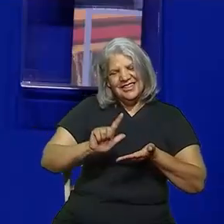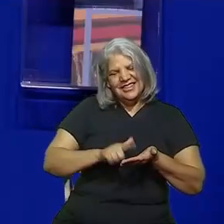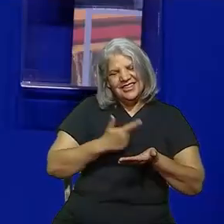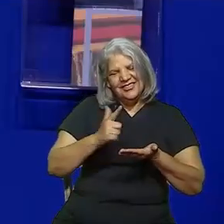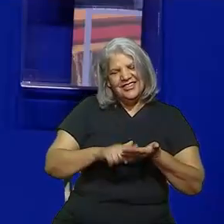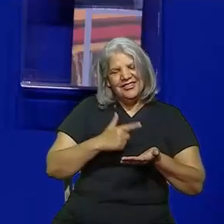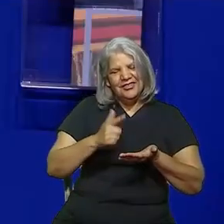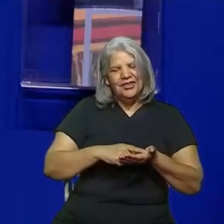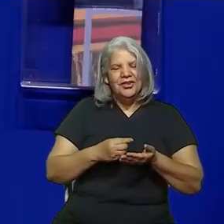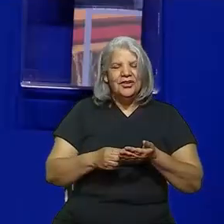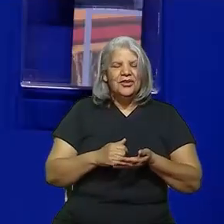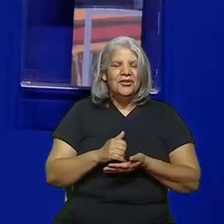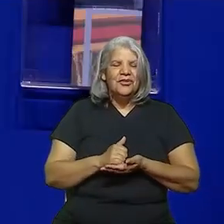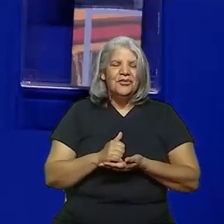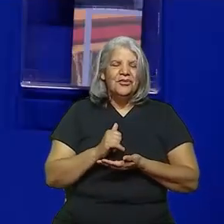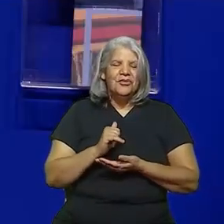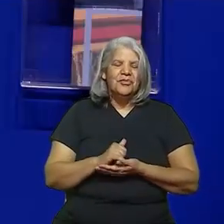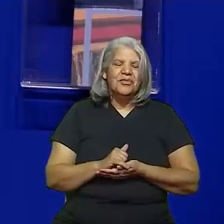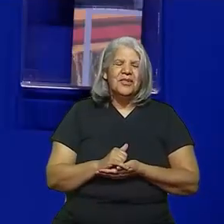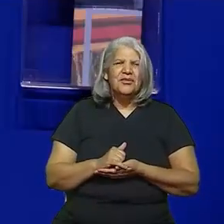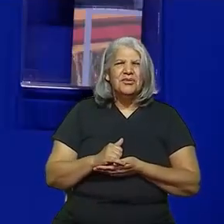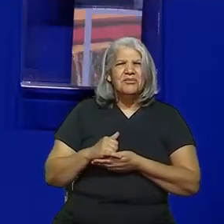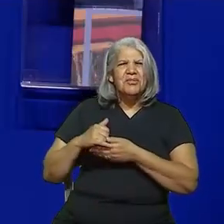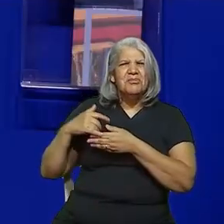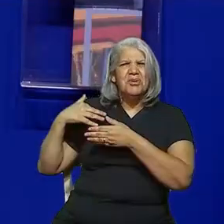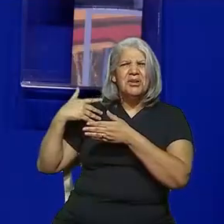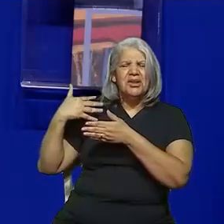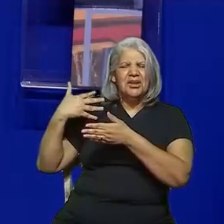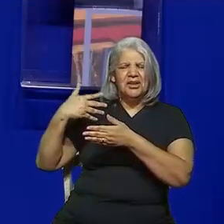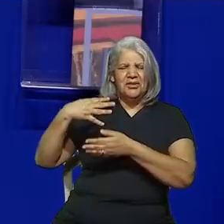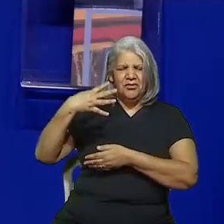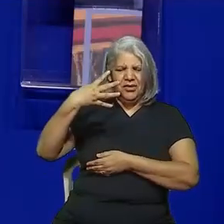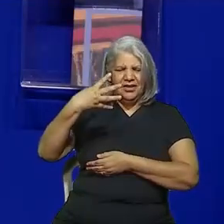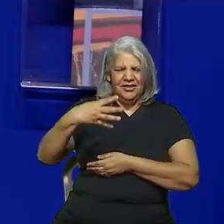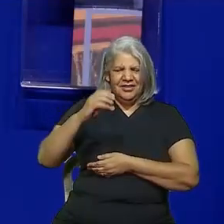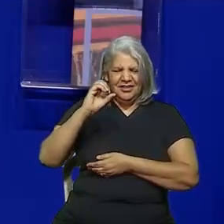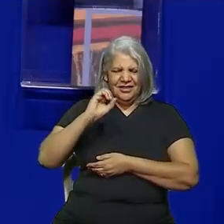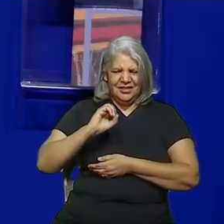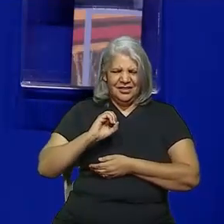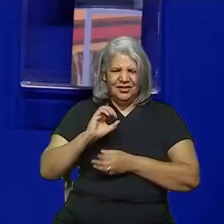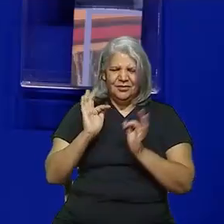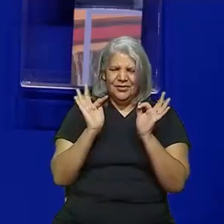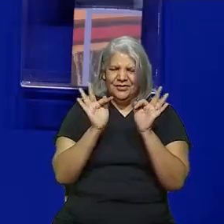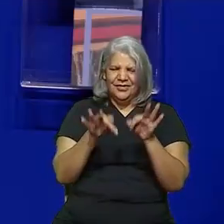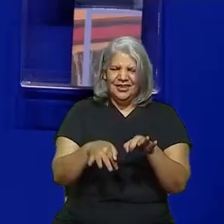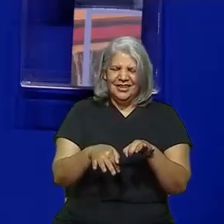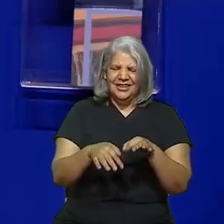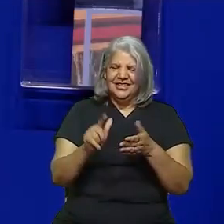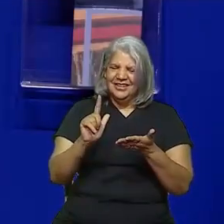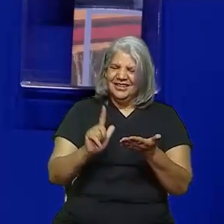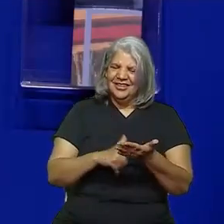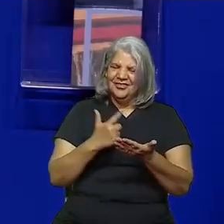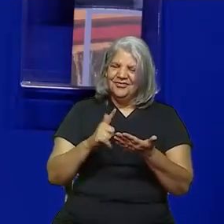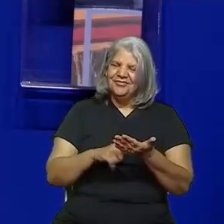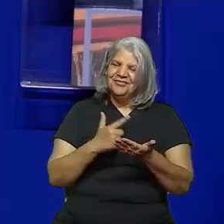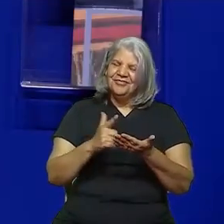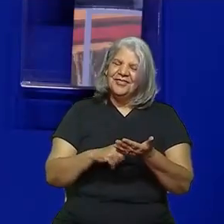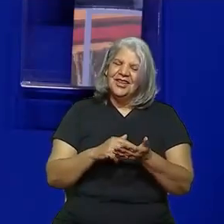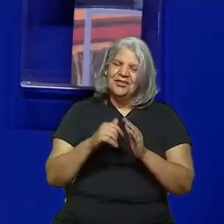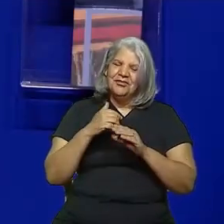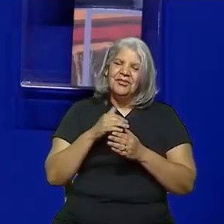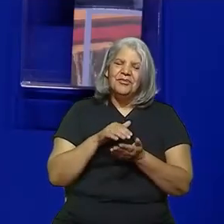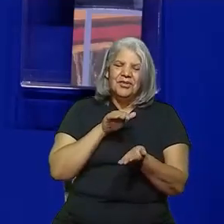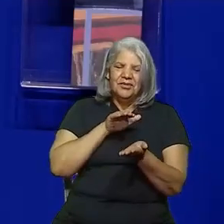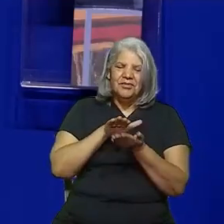levei 40 anos para terminar ele, como foi publicado. No dia